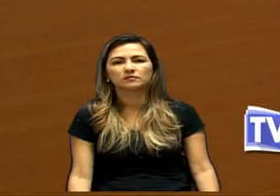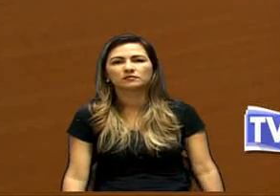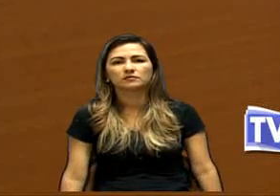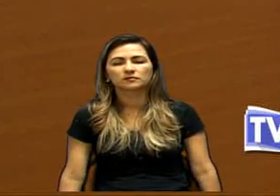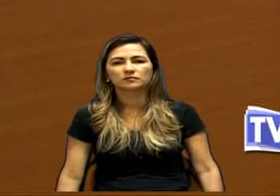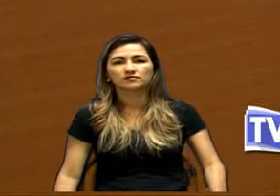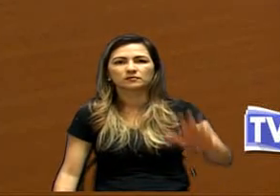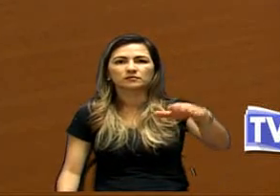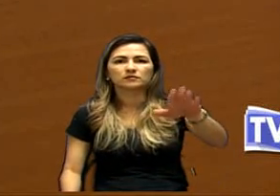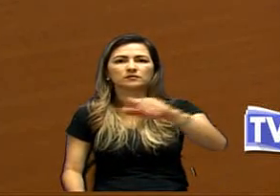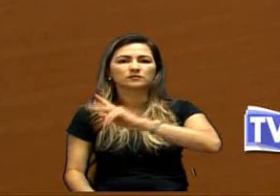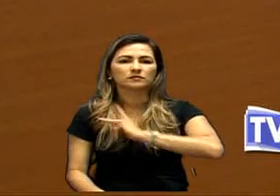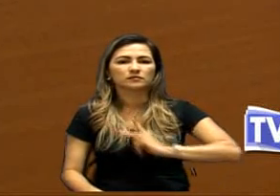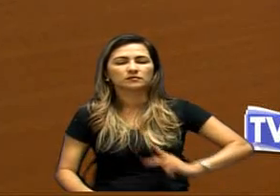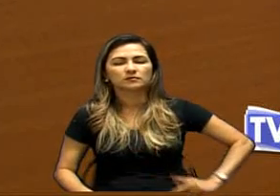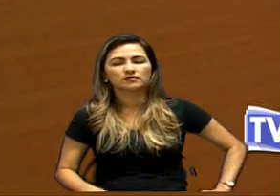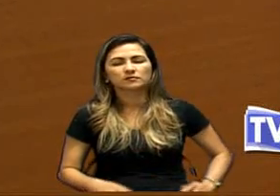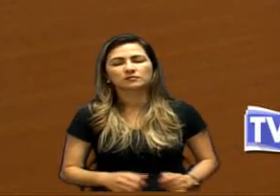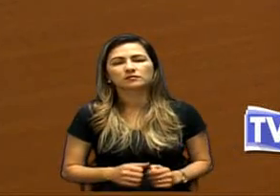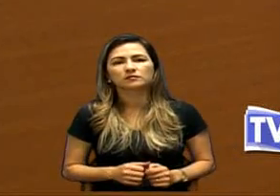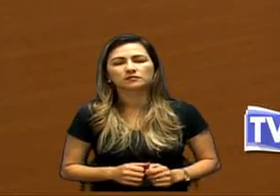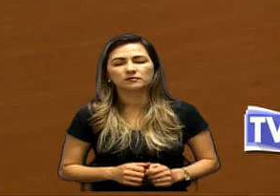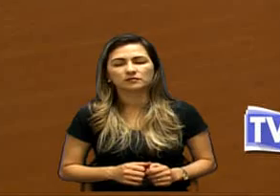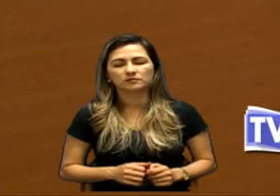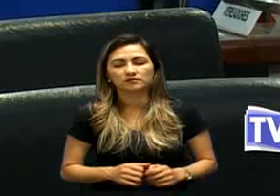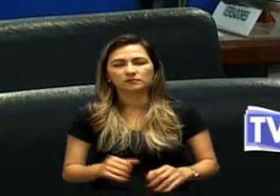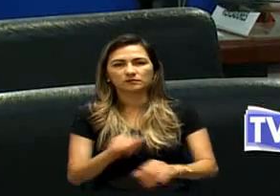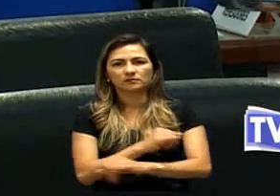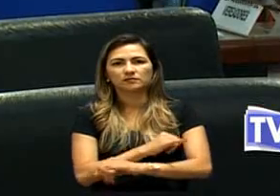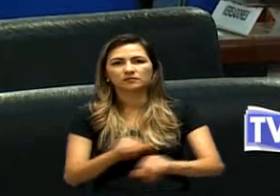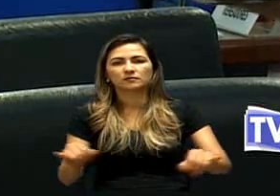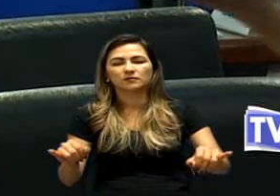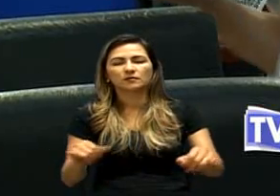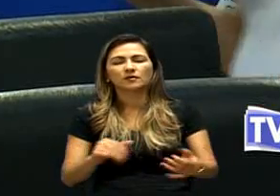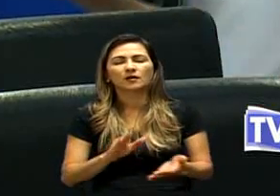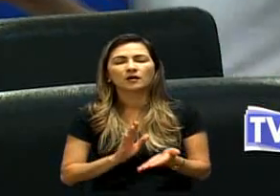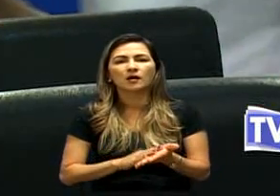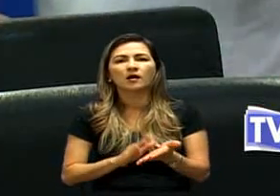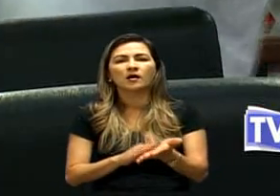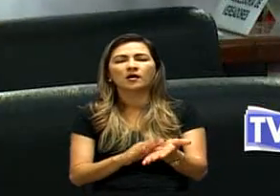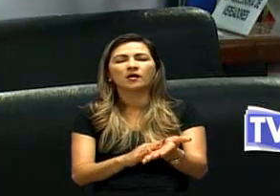Senhor presidente, eu queria também fazer um voto de congratulação.